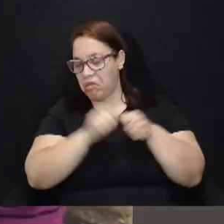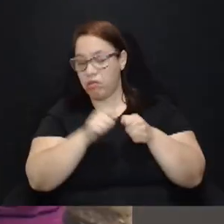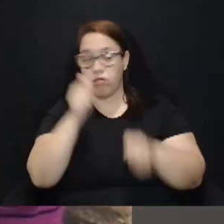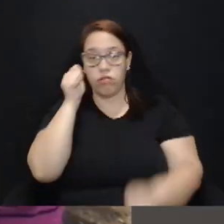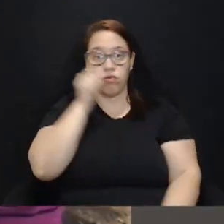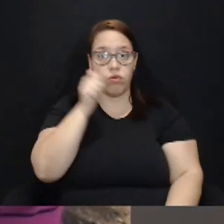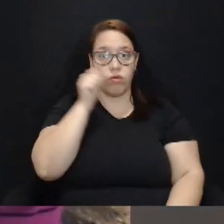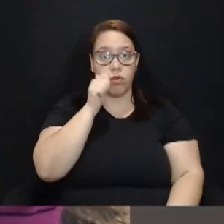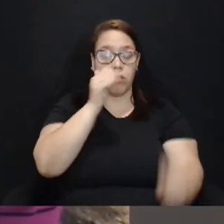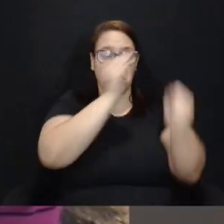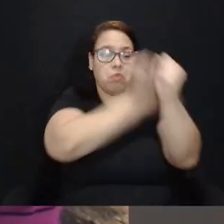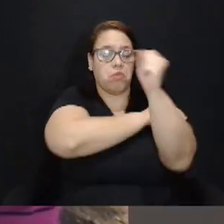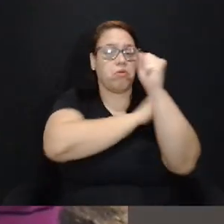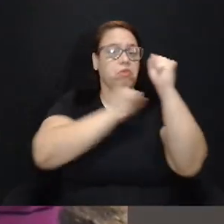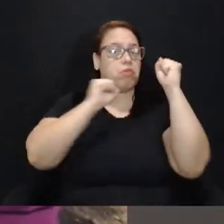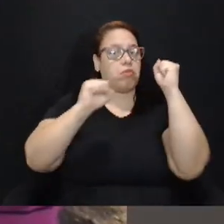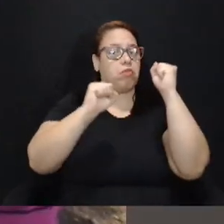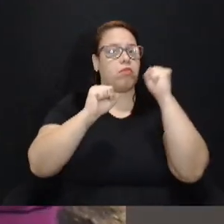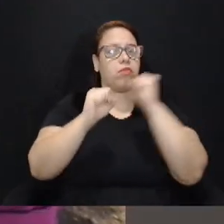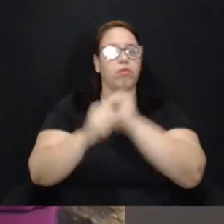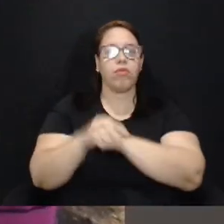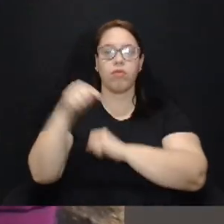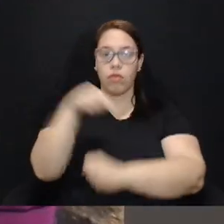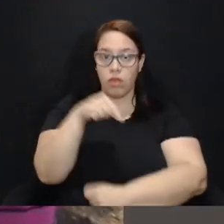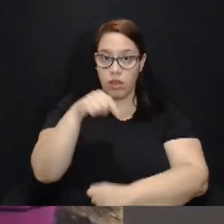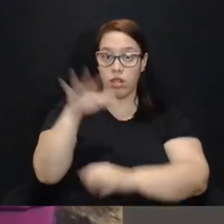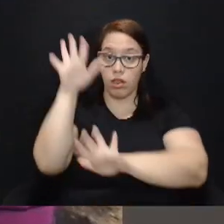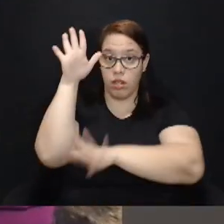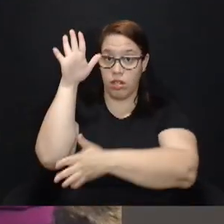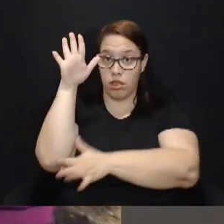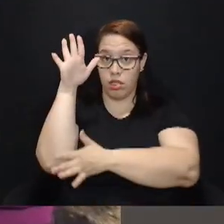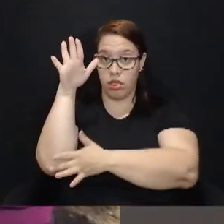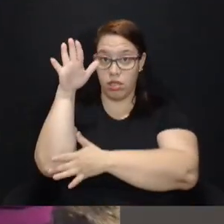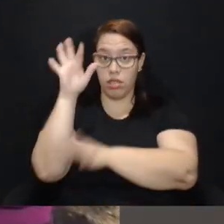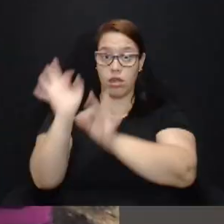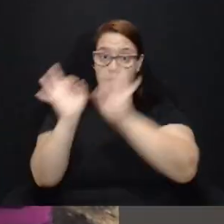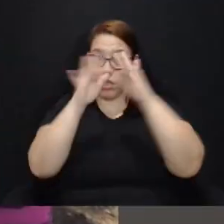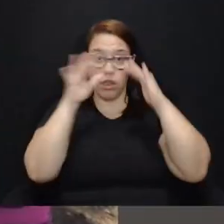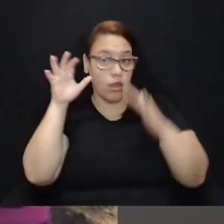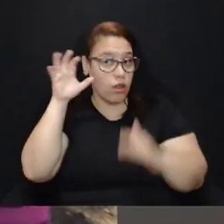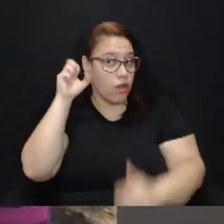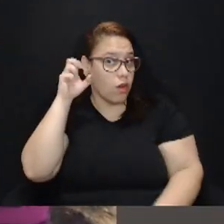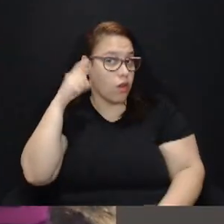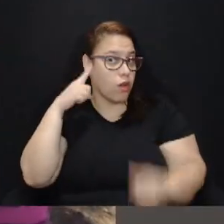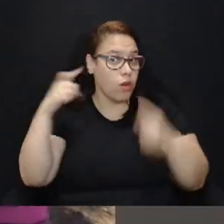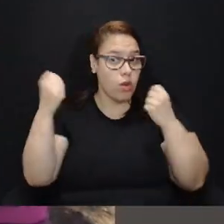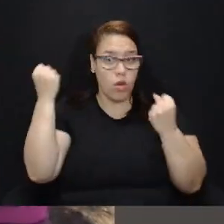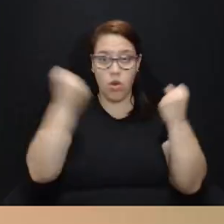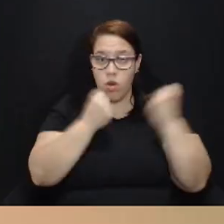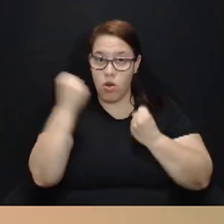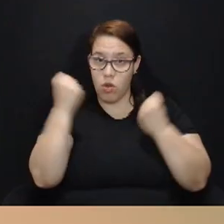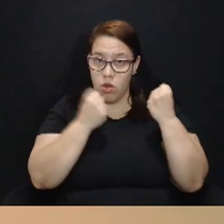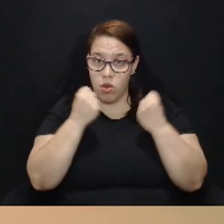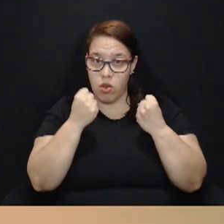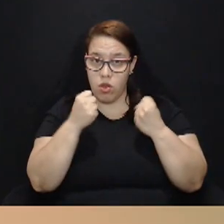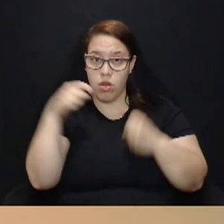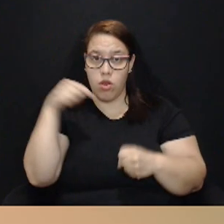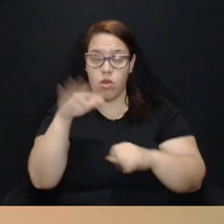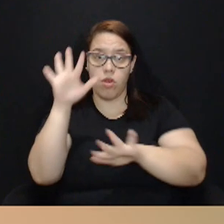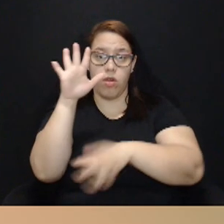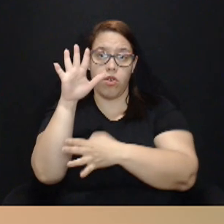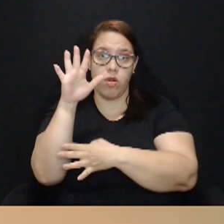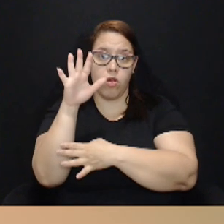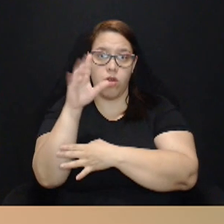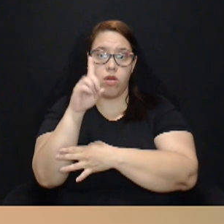E seu Delfino, a gente está aqui na praça. Quem está assistindo pode até estar ouvindo algum barulho de carros passando. A gente está aqui na praça onde o seu Delfino